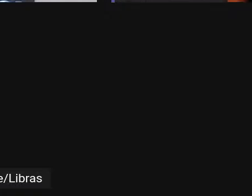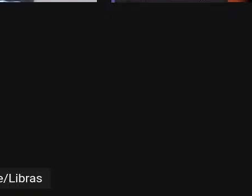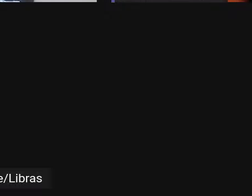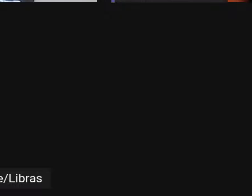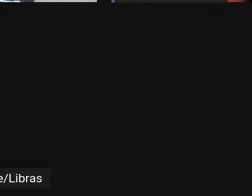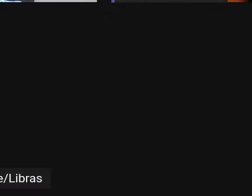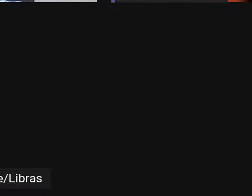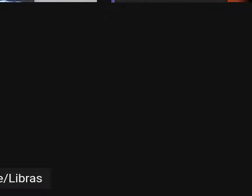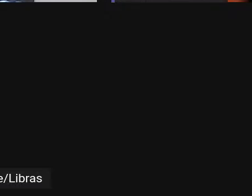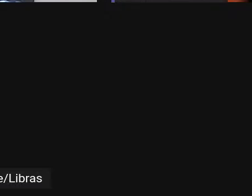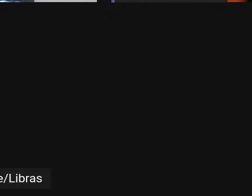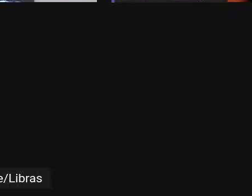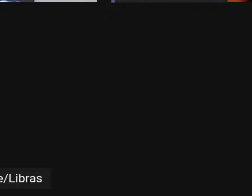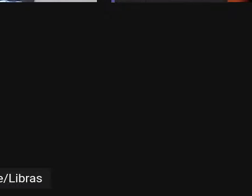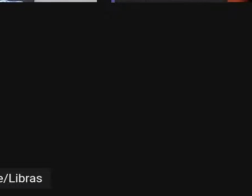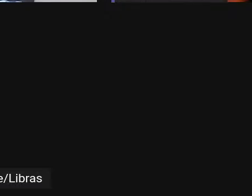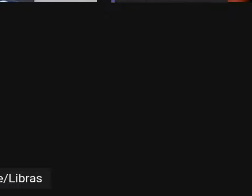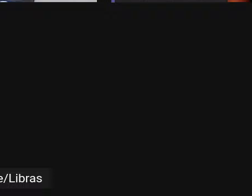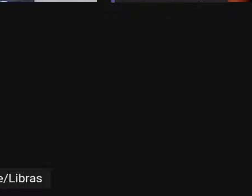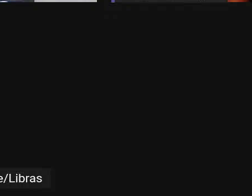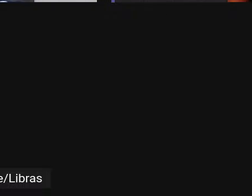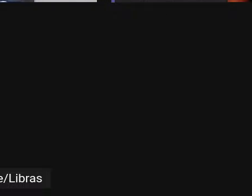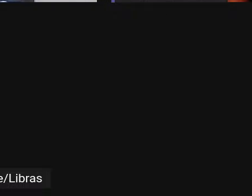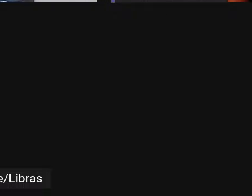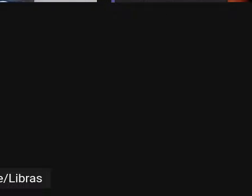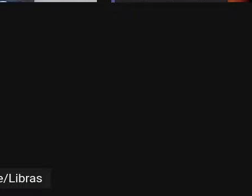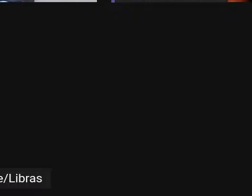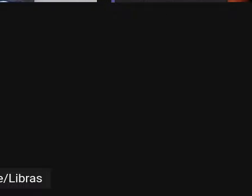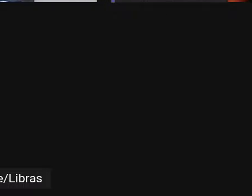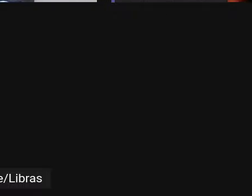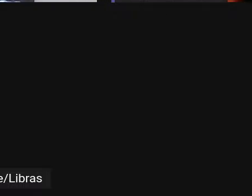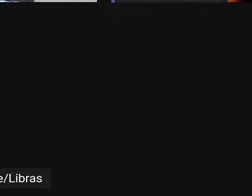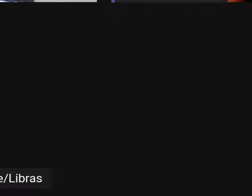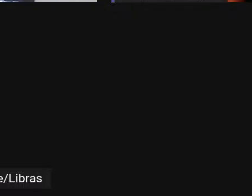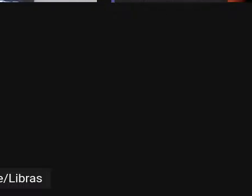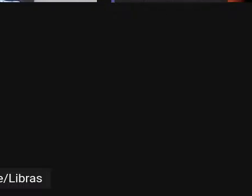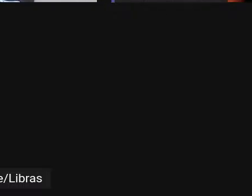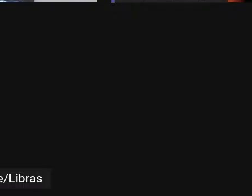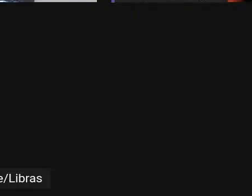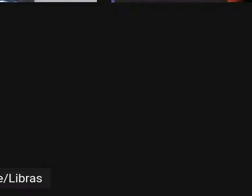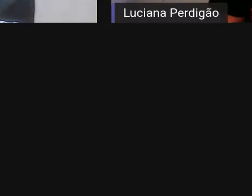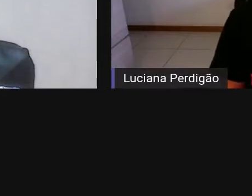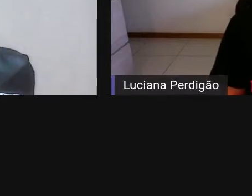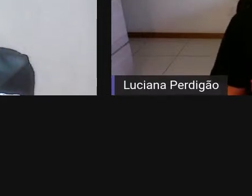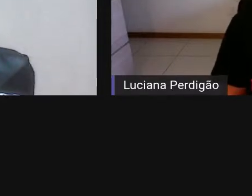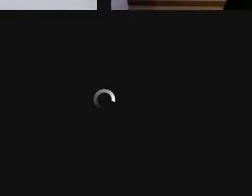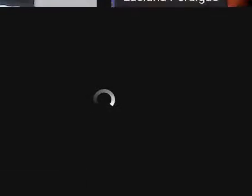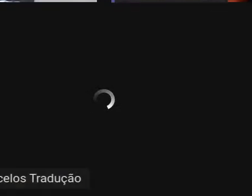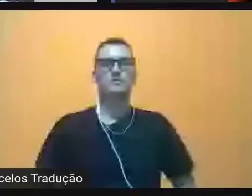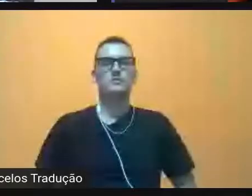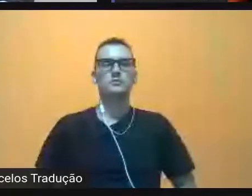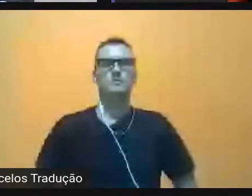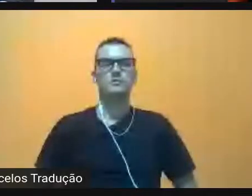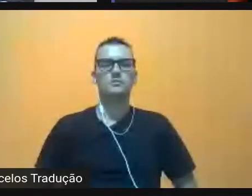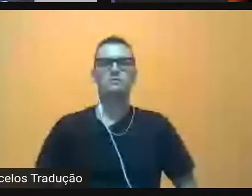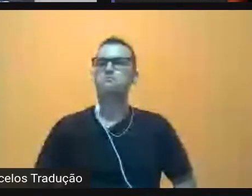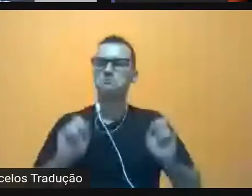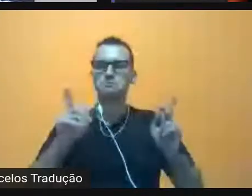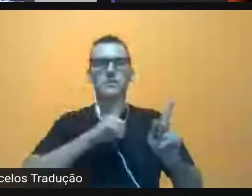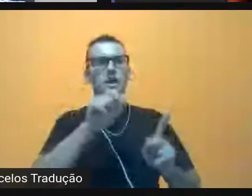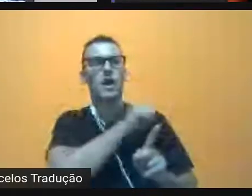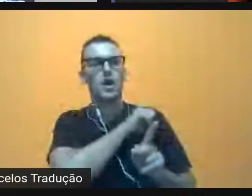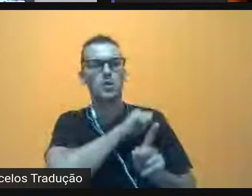nós temos, né, alunos surdos acompanhando a nossa live, não só na disciplina, mas alunos que vêm